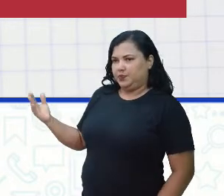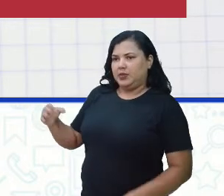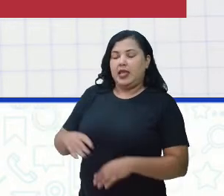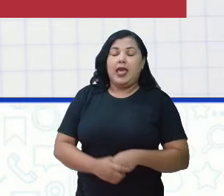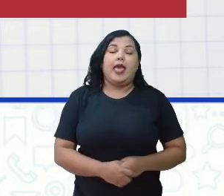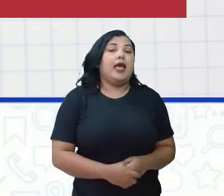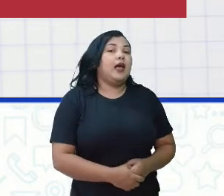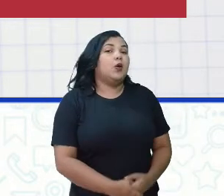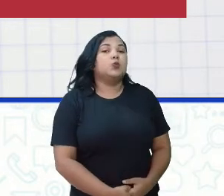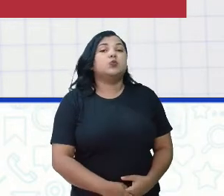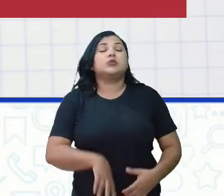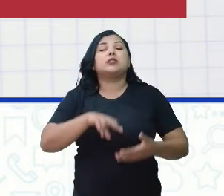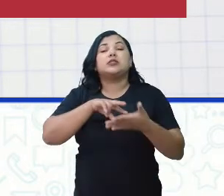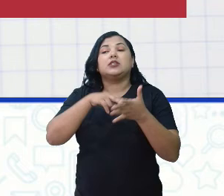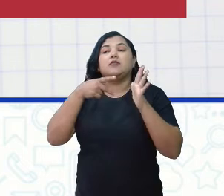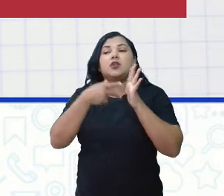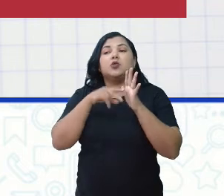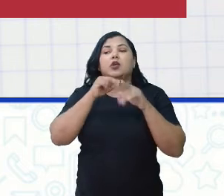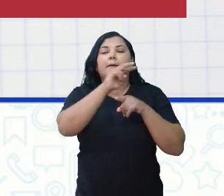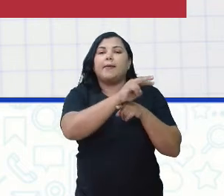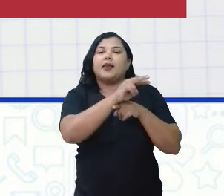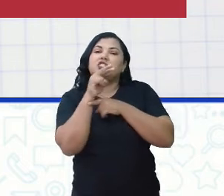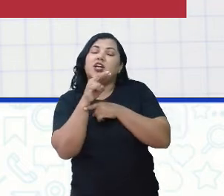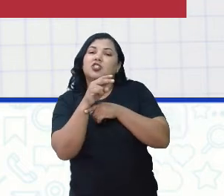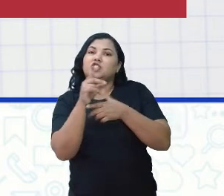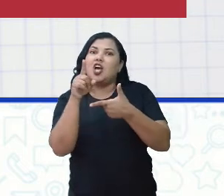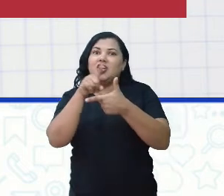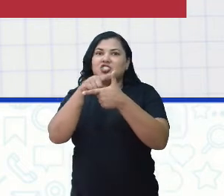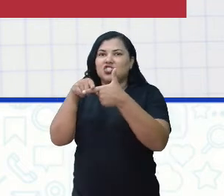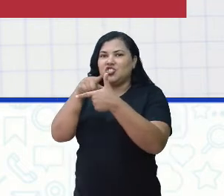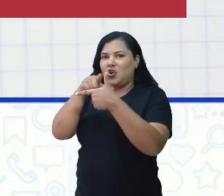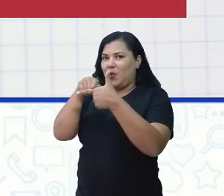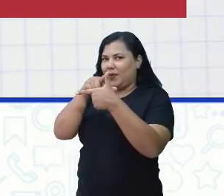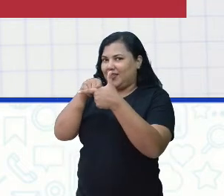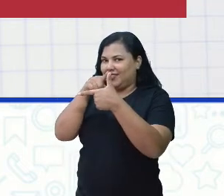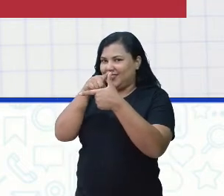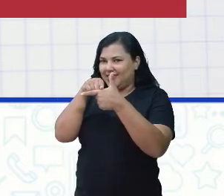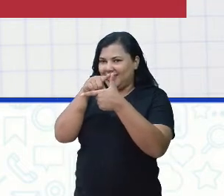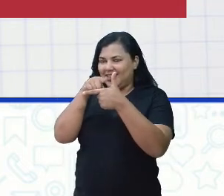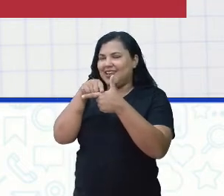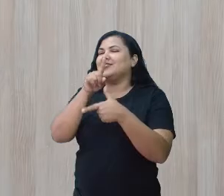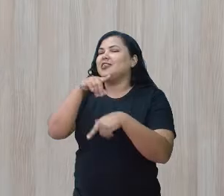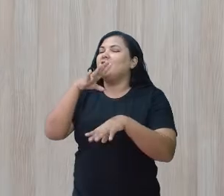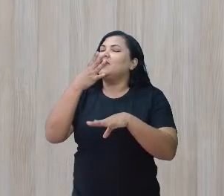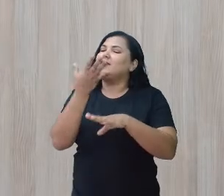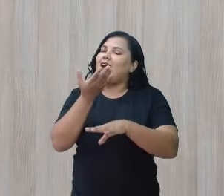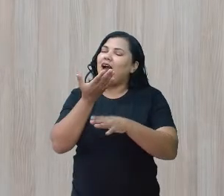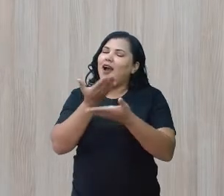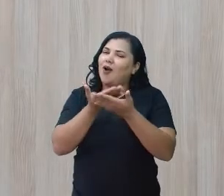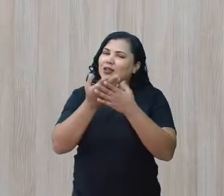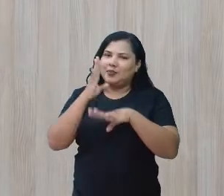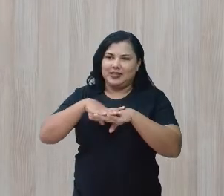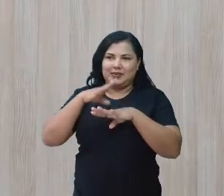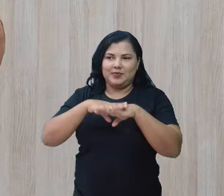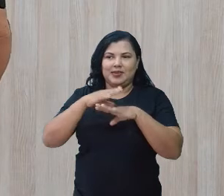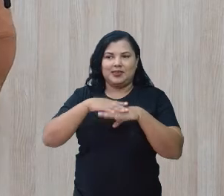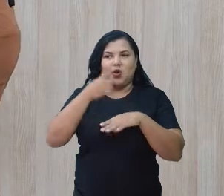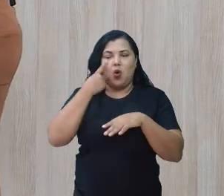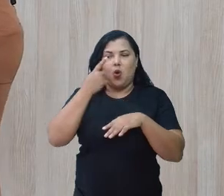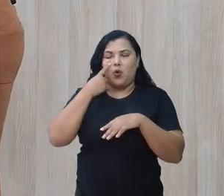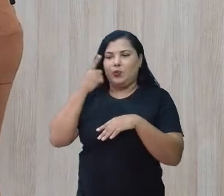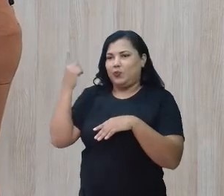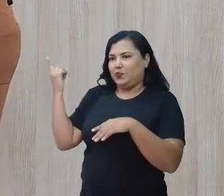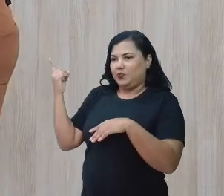é um termo de significado emprestado da geometria. Ó, vocês estavam aí na aula de matemática, já estão